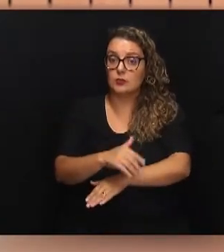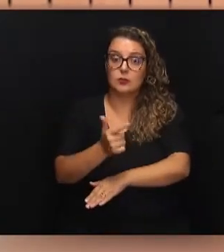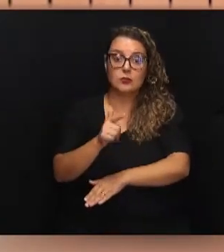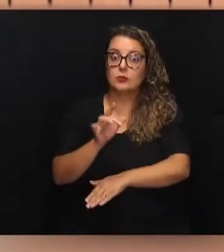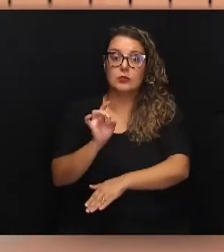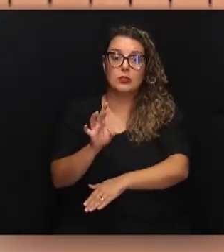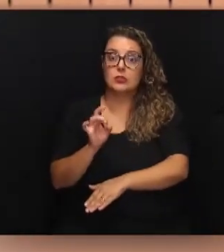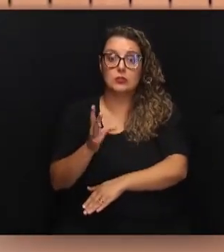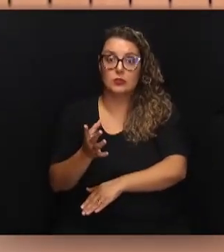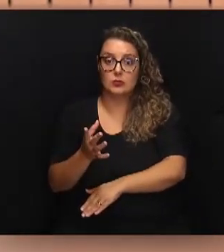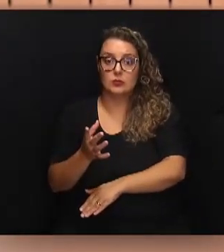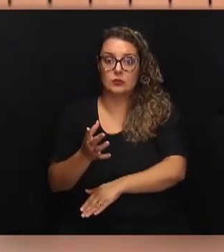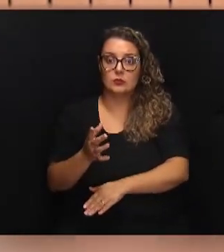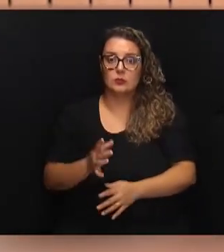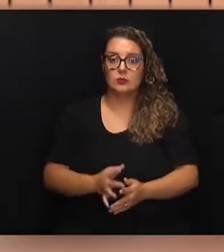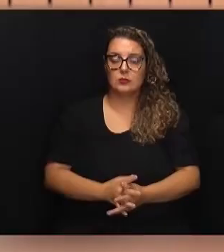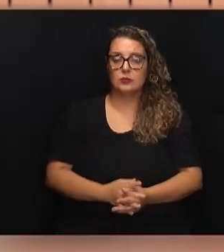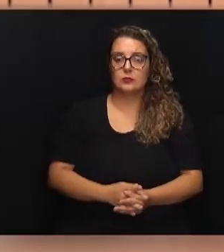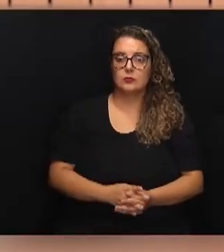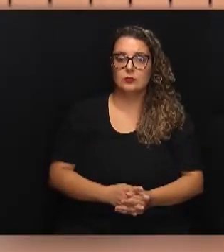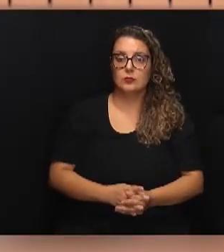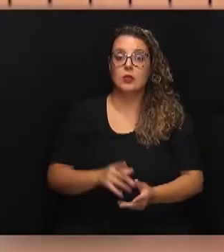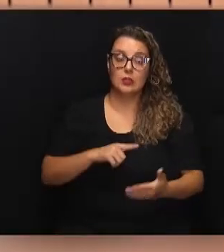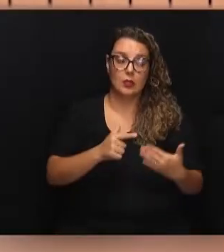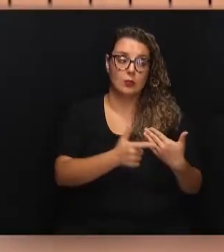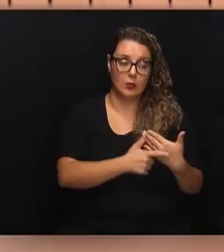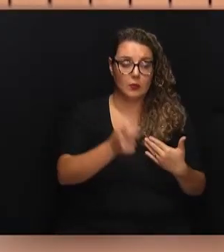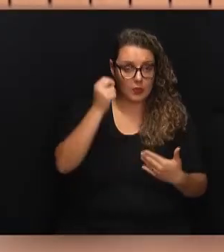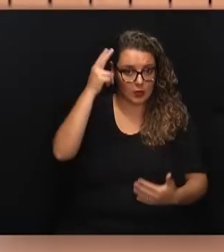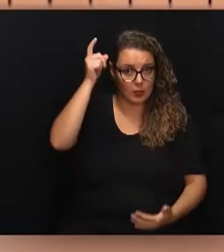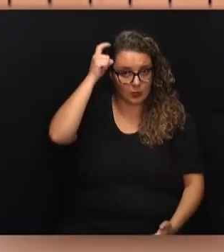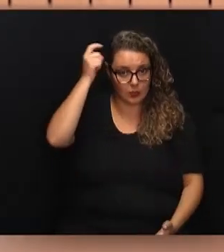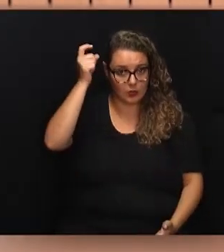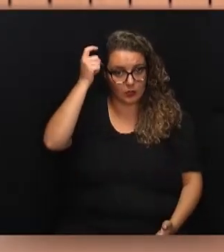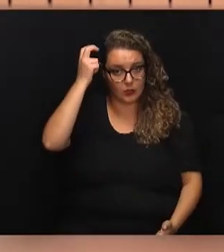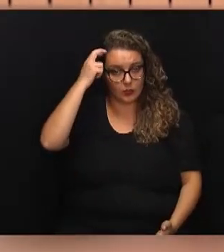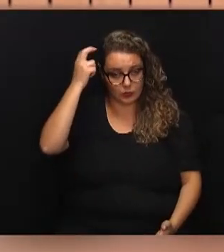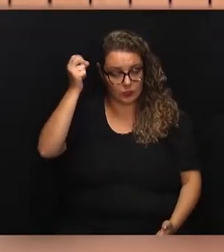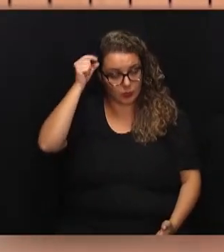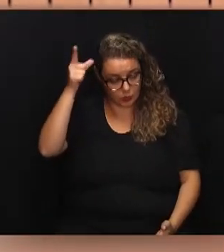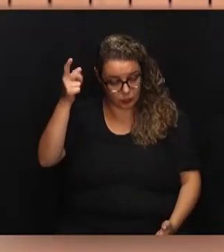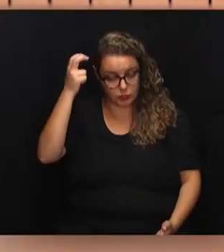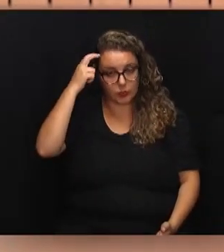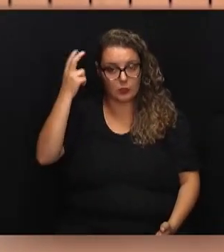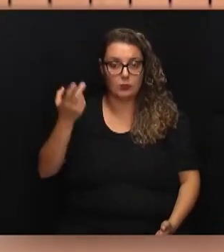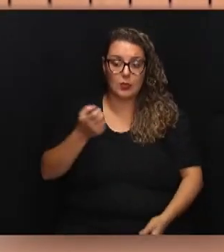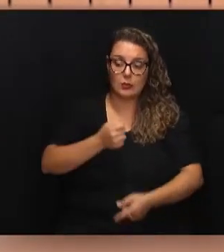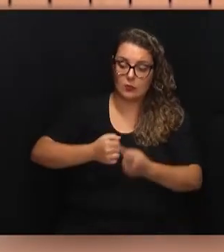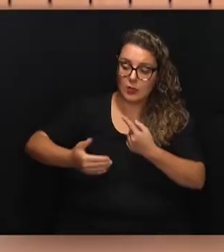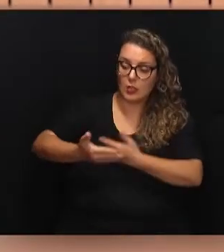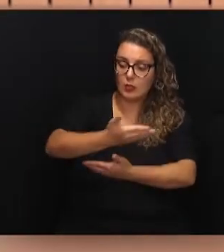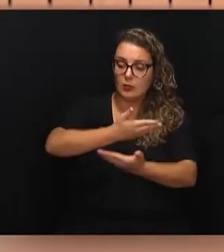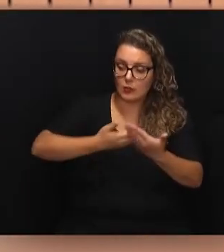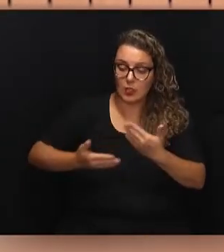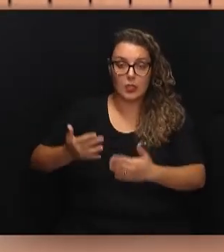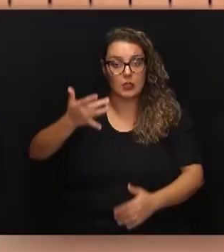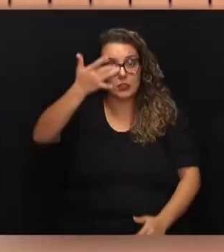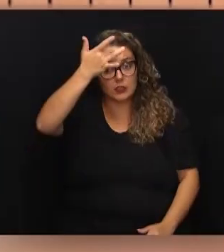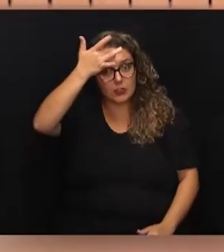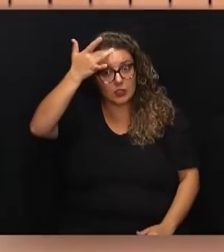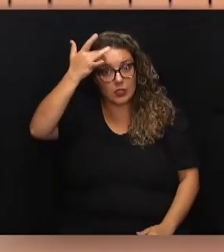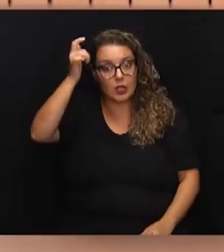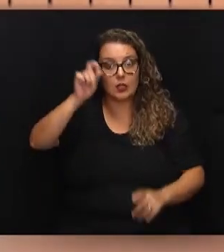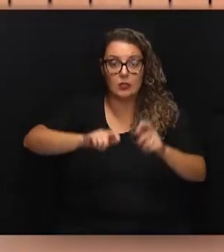só... além já do papel cultural, ela traz a sociabilidade, ela traz a questão da saúde mental, das pessoas